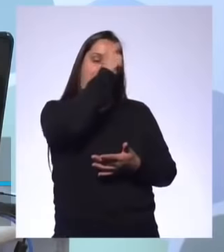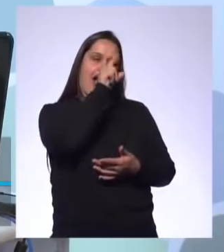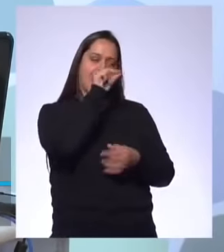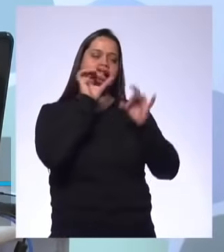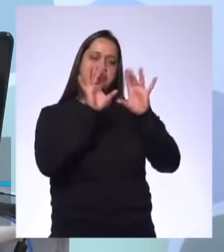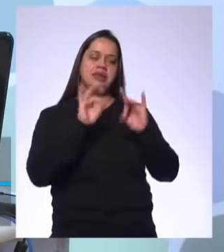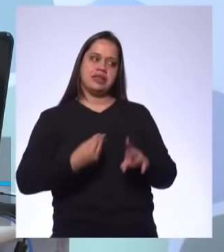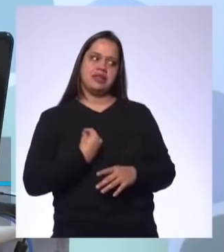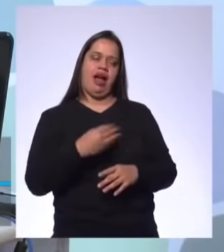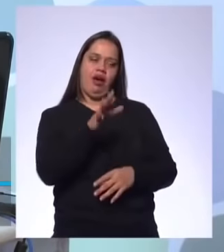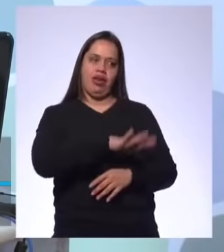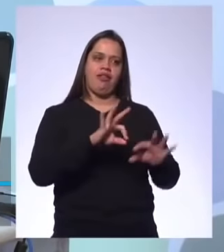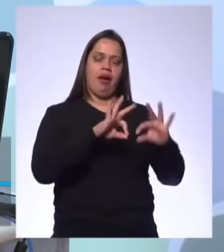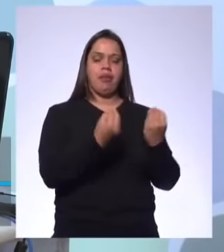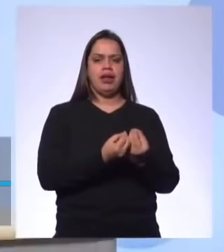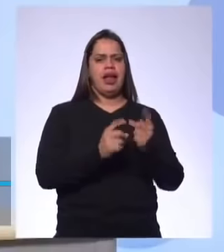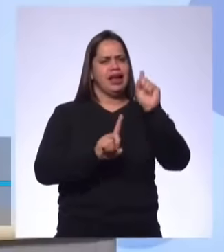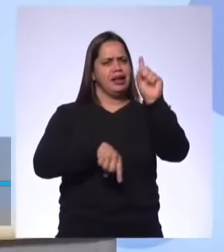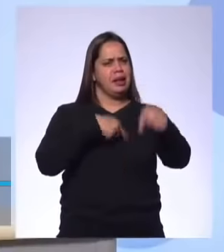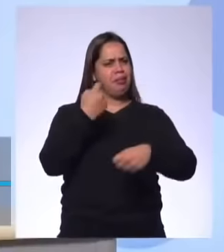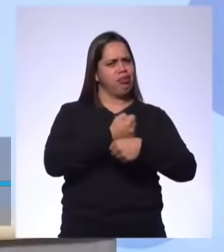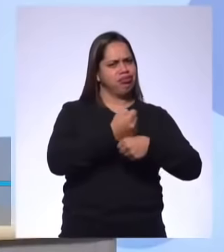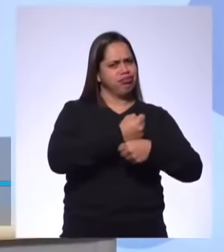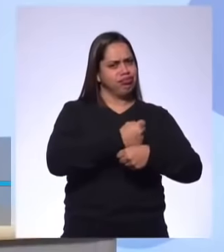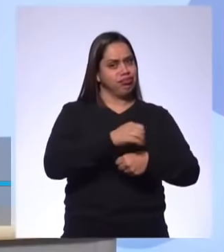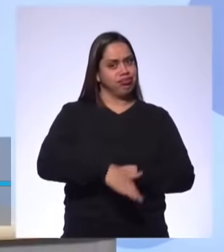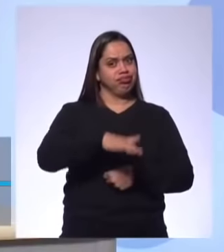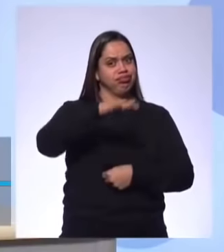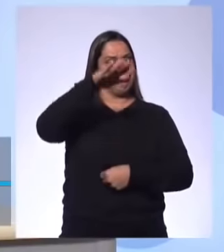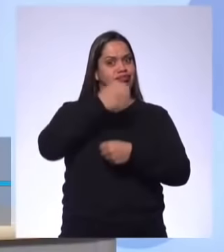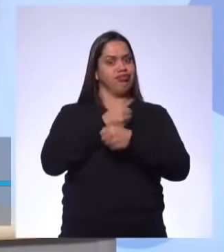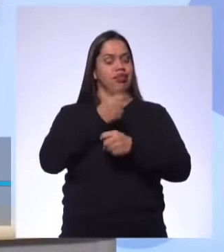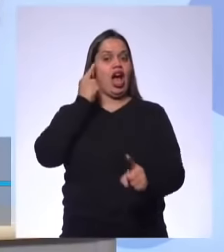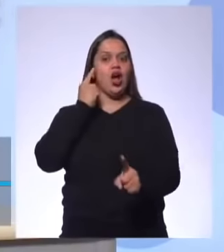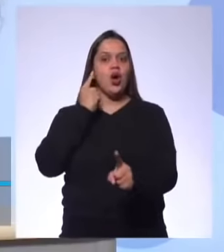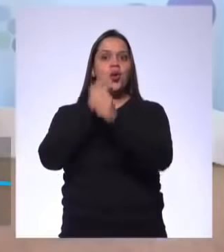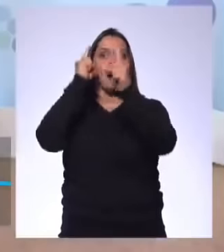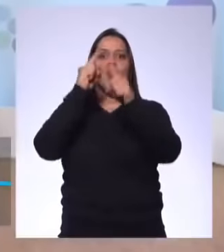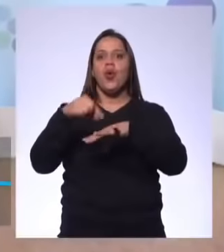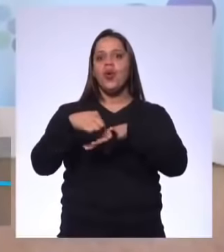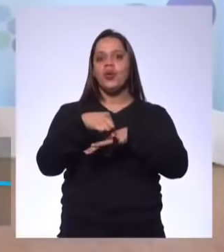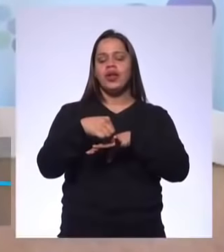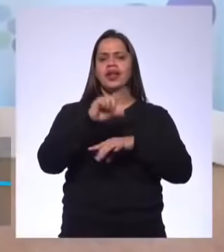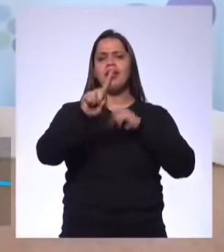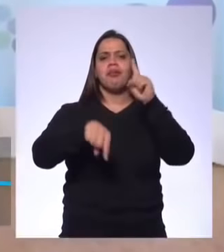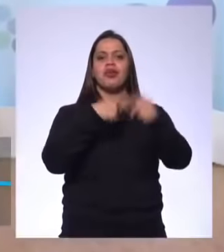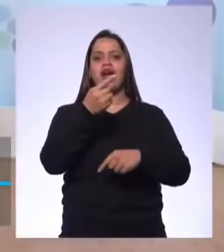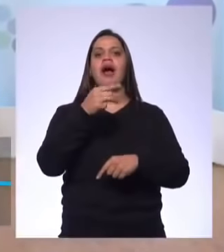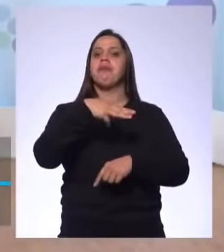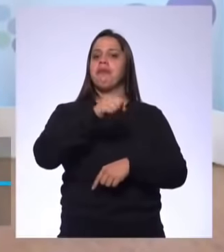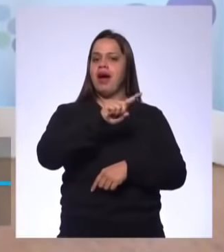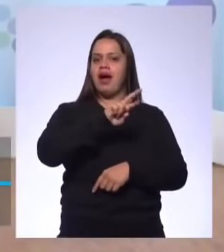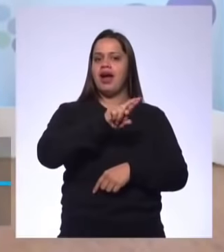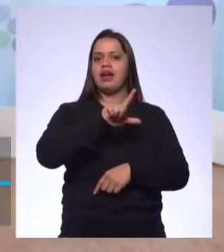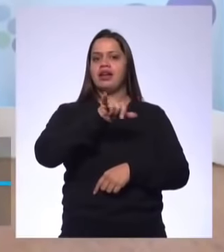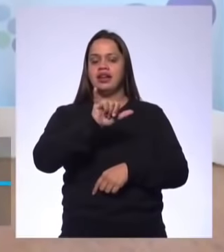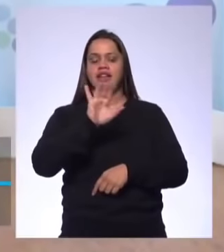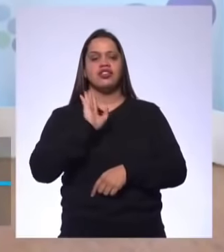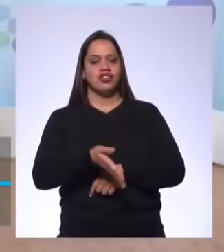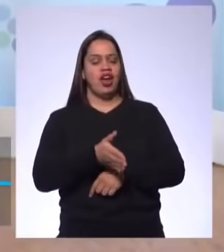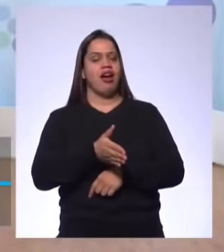a Chloé acha o anel, Sim. né? Depois de anos, depois que Marli já tinha até ganhado outro anel. E isso é a magia